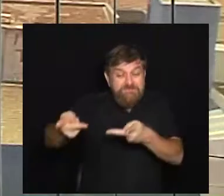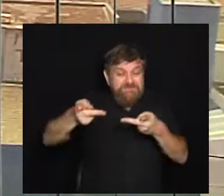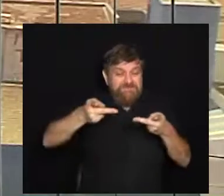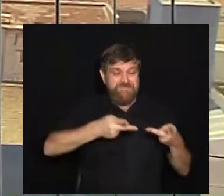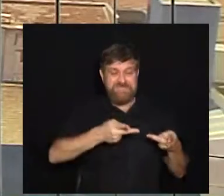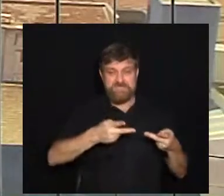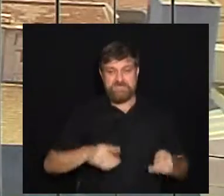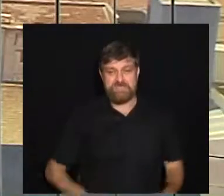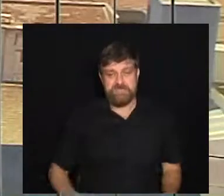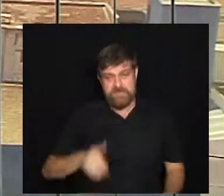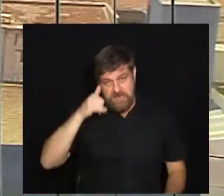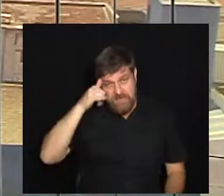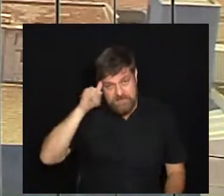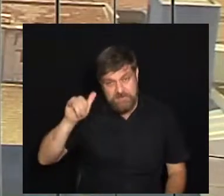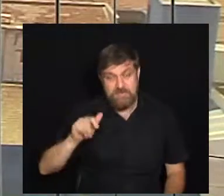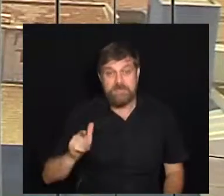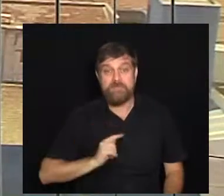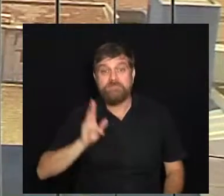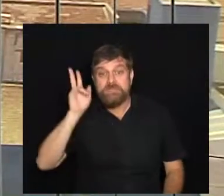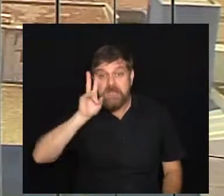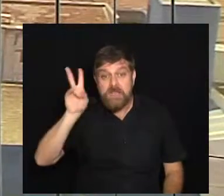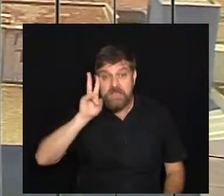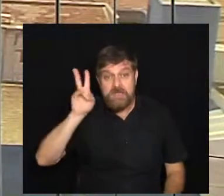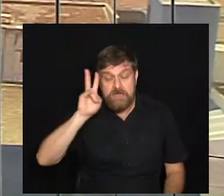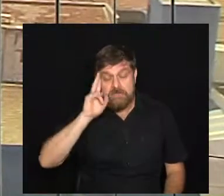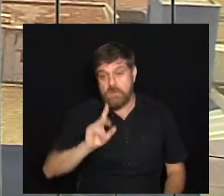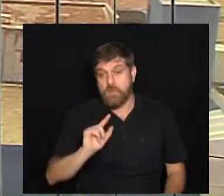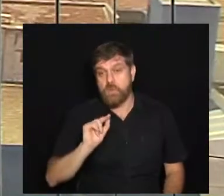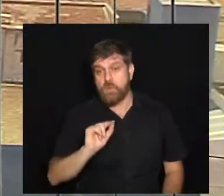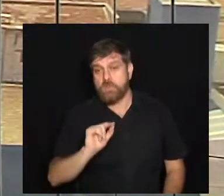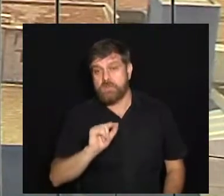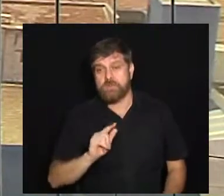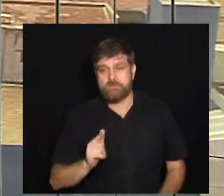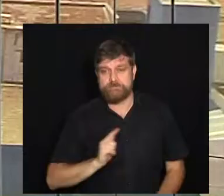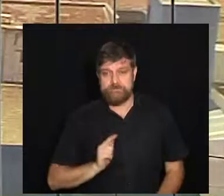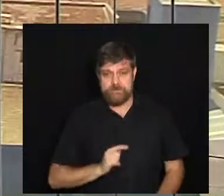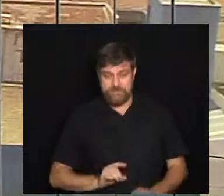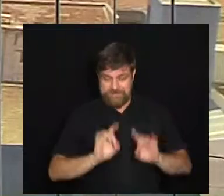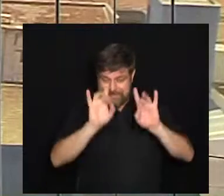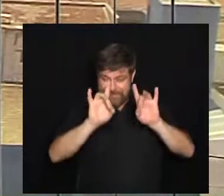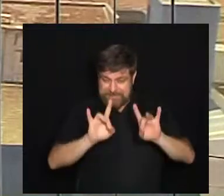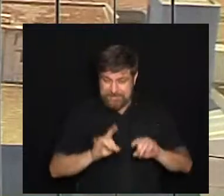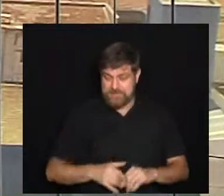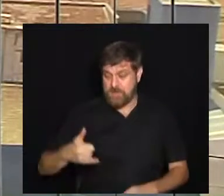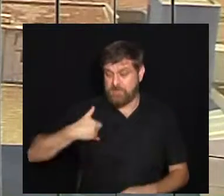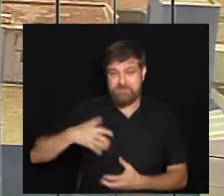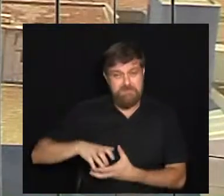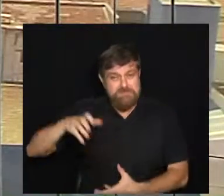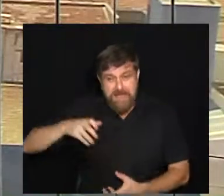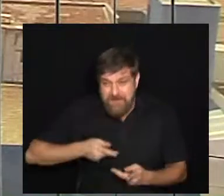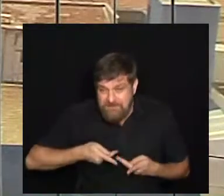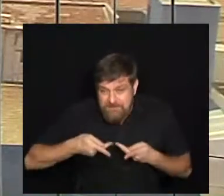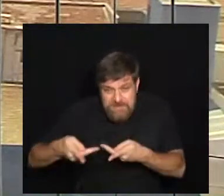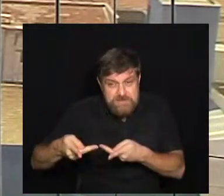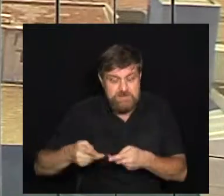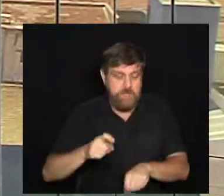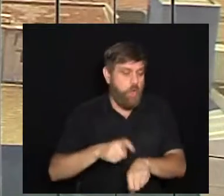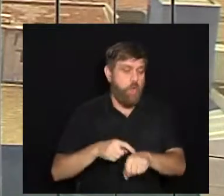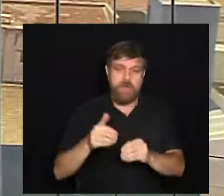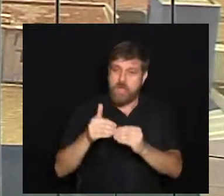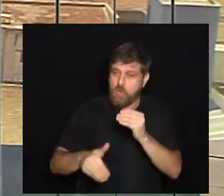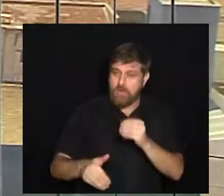não se vejam se visitem né mas tem que lembrar muito bem que especialmente idosos não era digital idoso de visitar